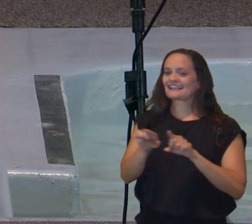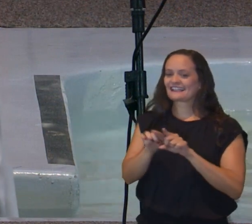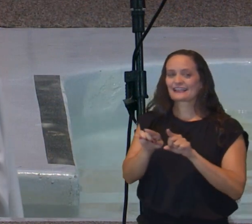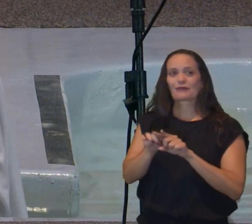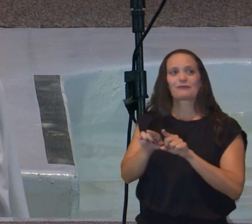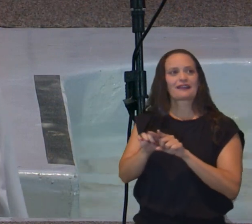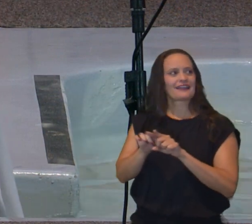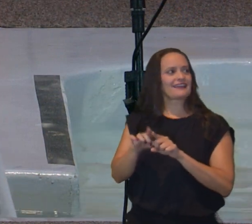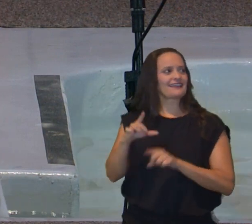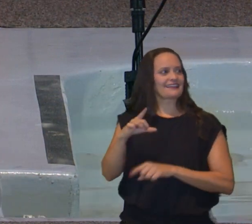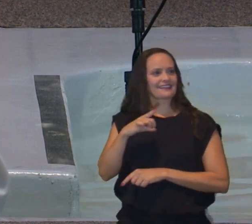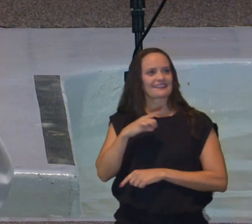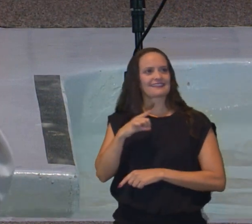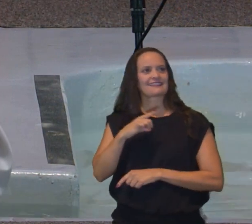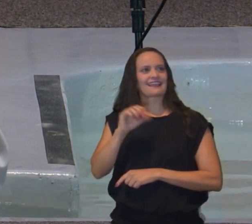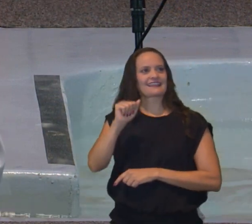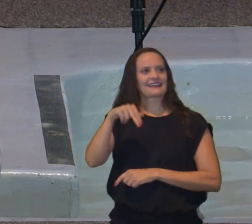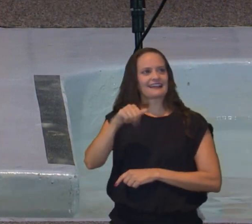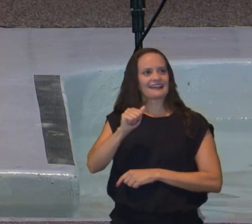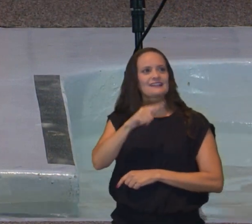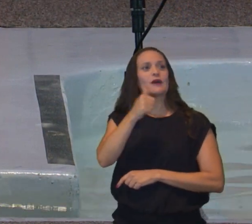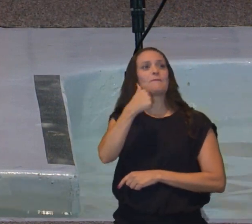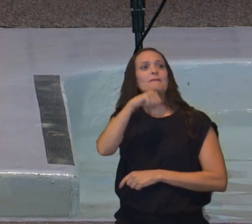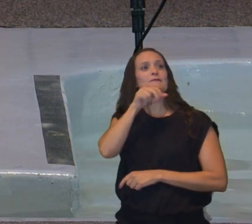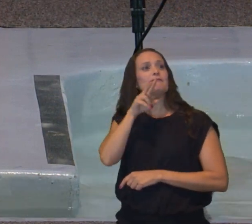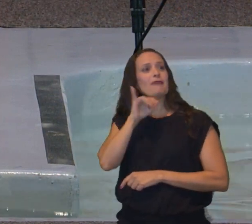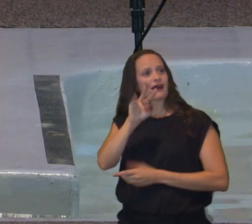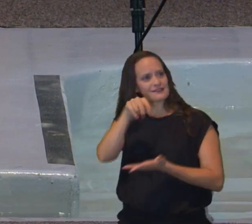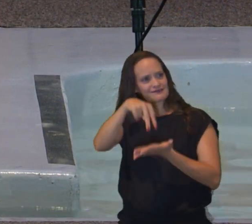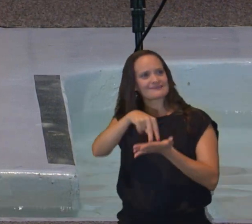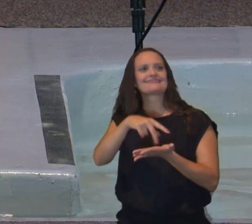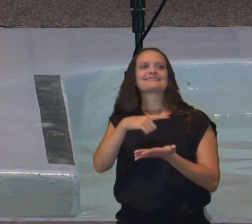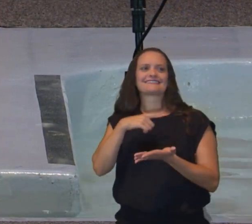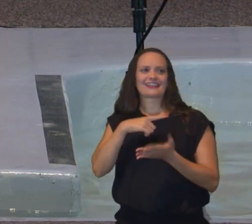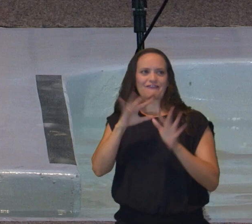José, a Ana, o Vitor, onde é que estão? Estão ali.